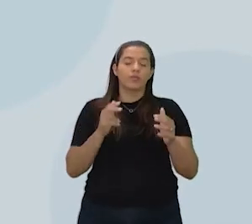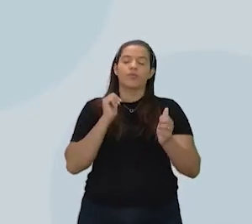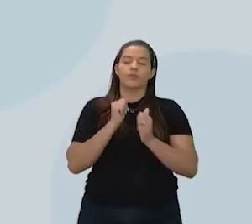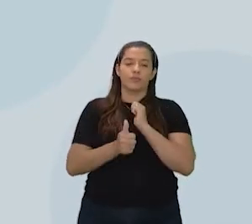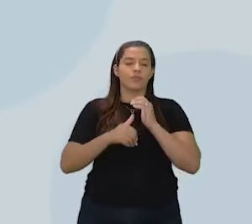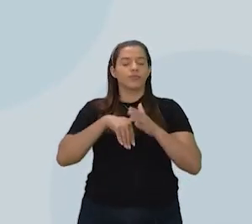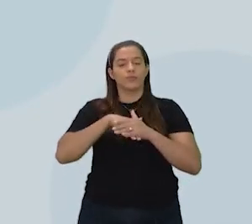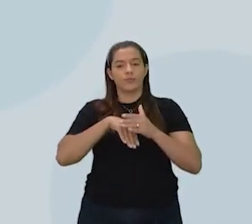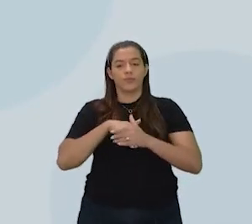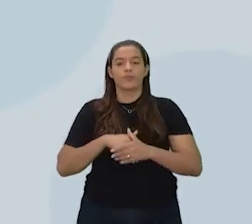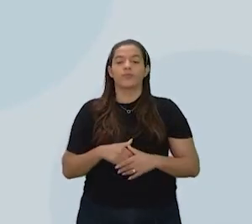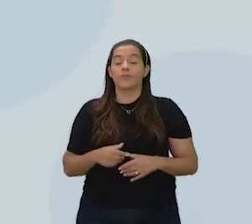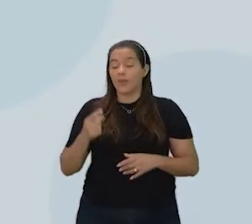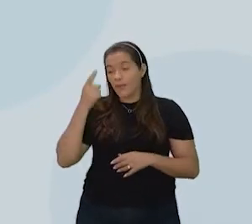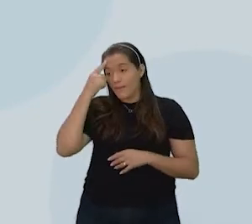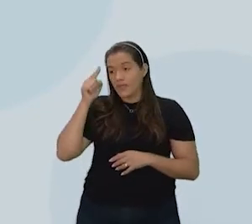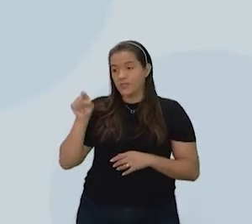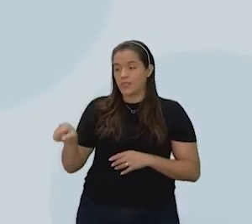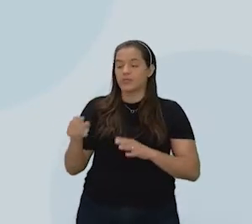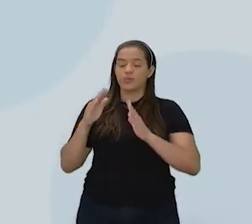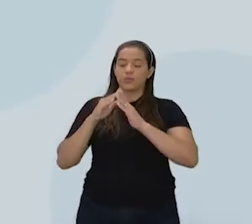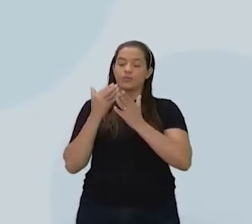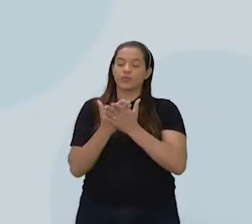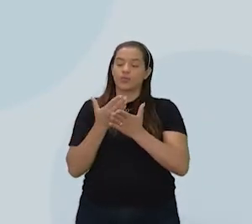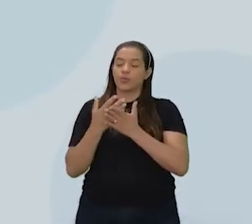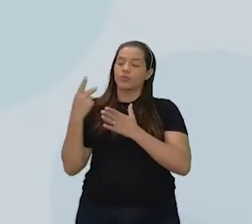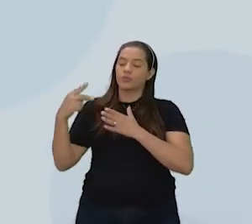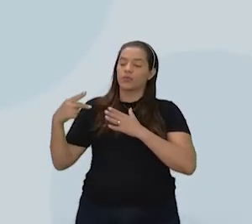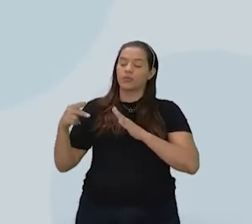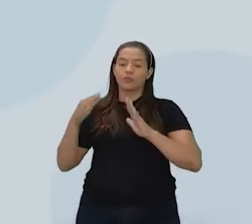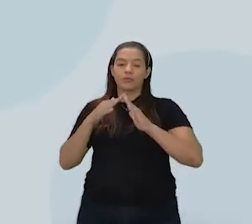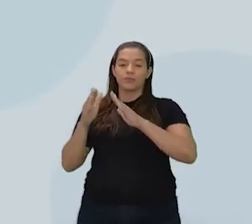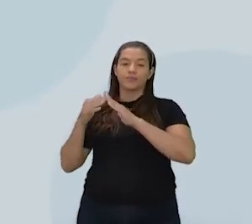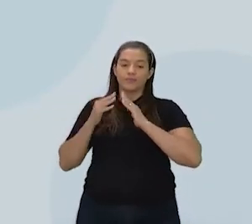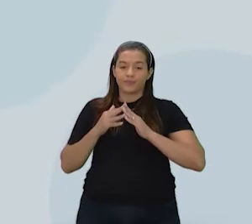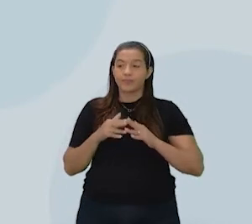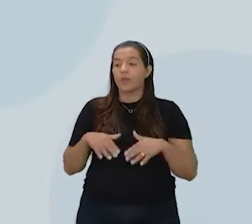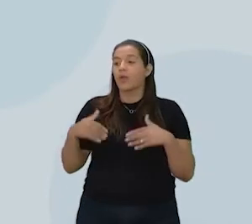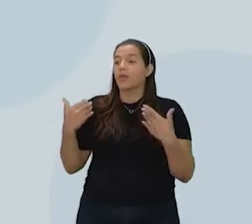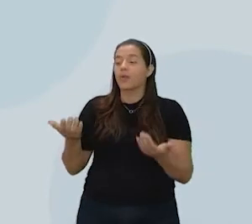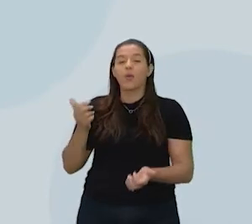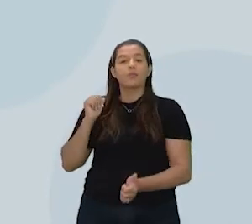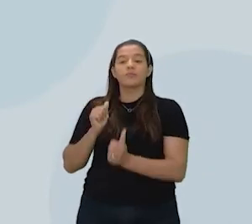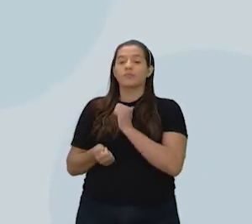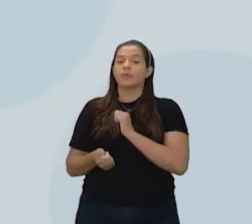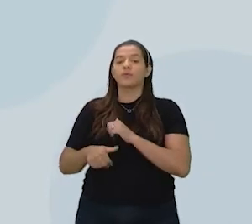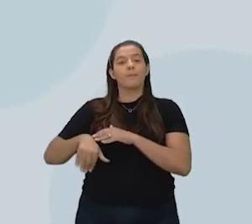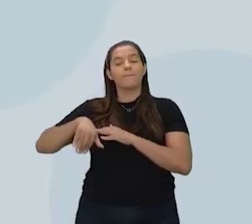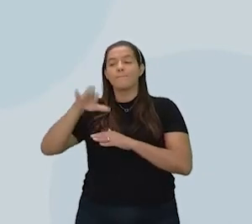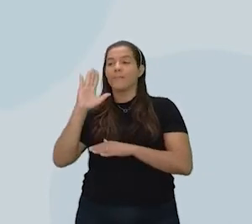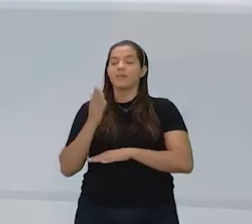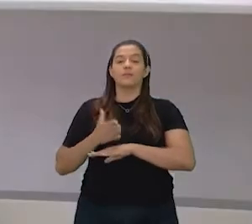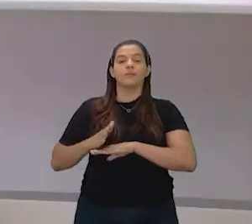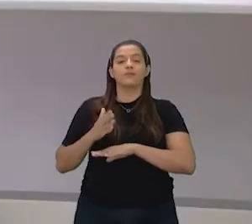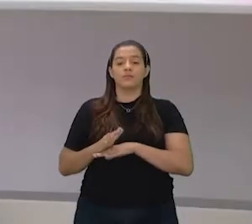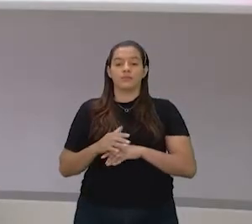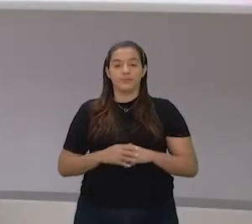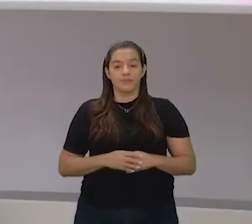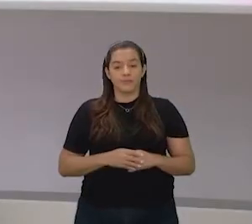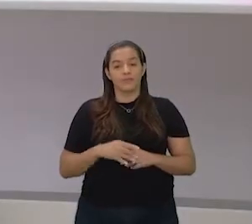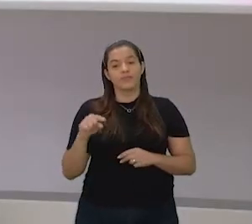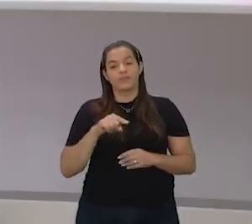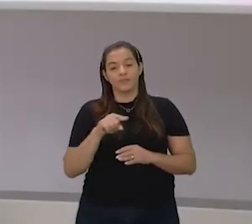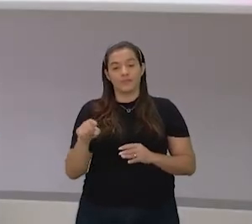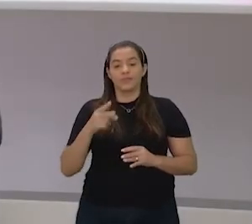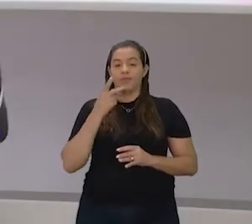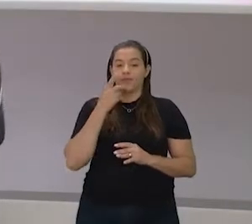na sua escola, professora Viviane, e na sua comunidade. Qual é o esporte mais praticado? Claro que você falou já